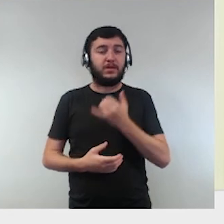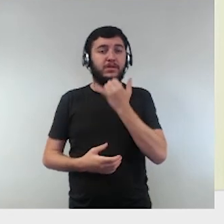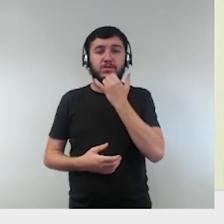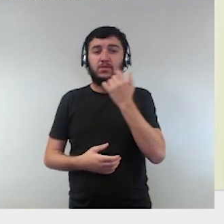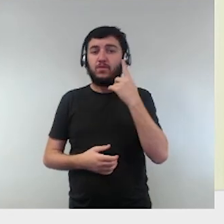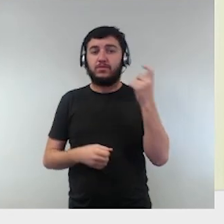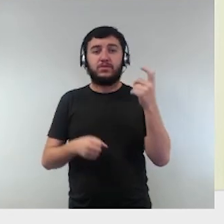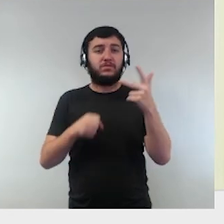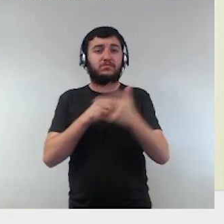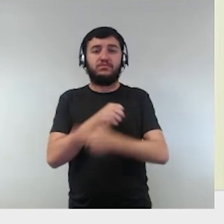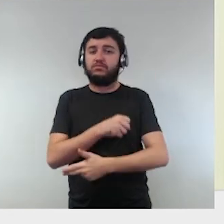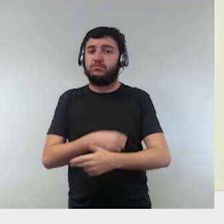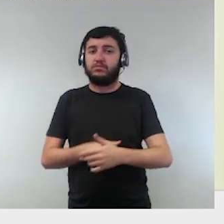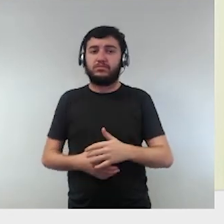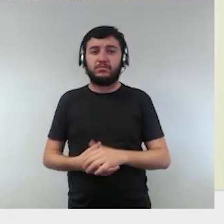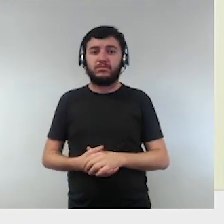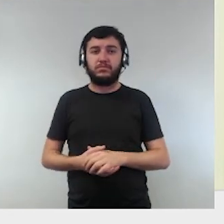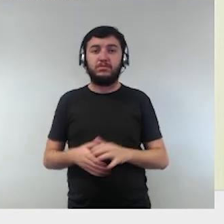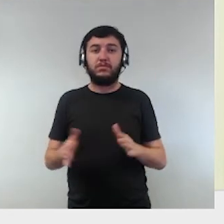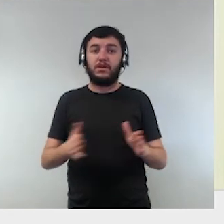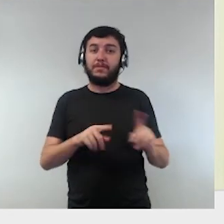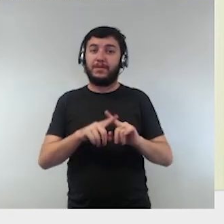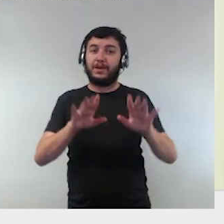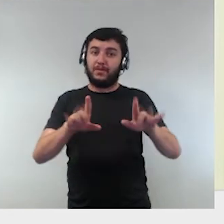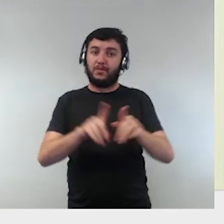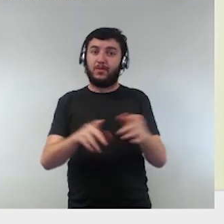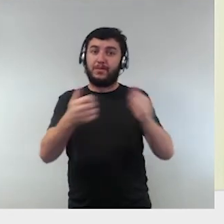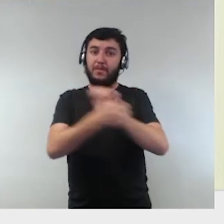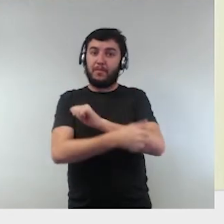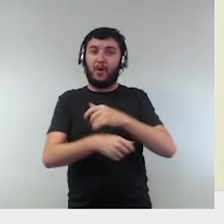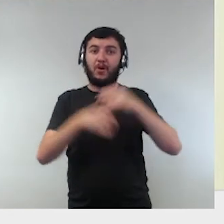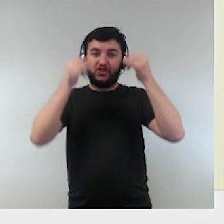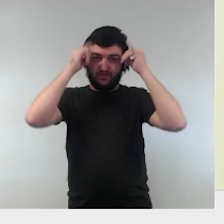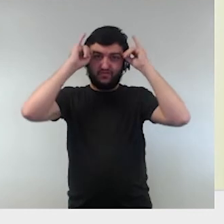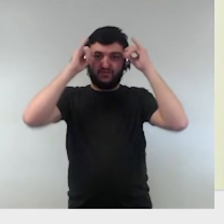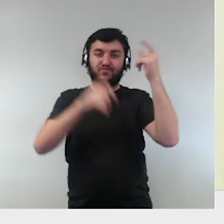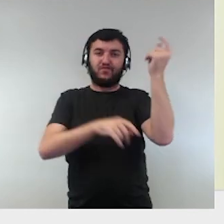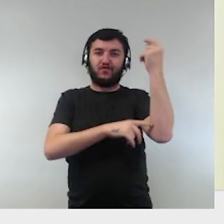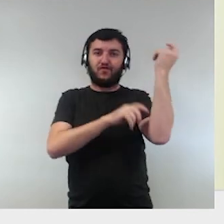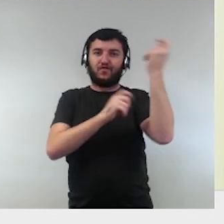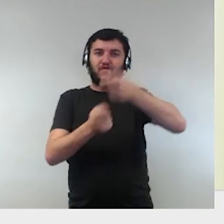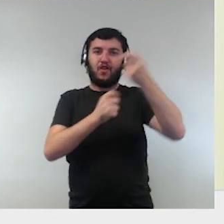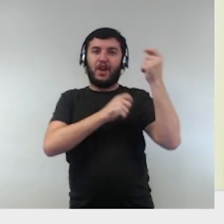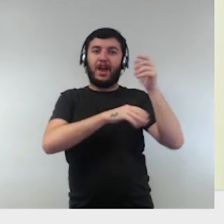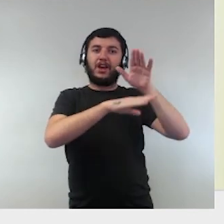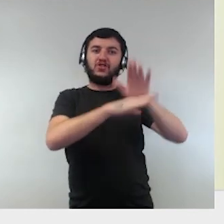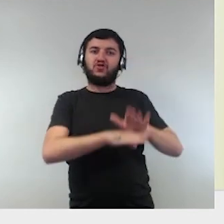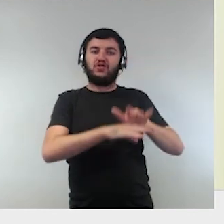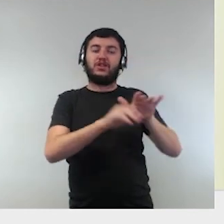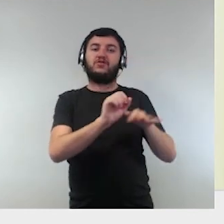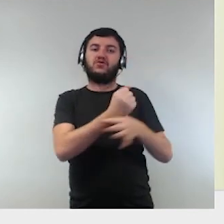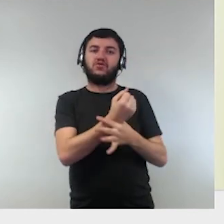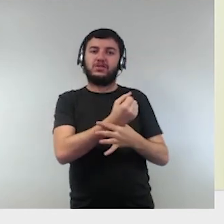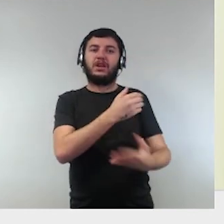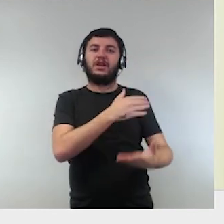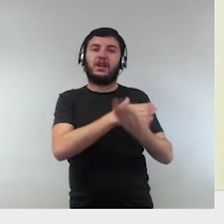a alegria, o trabalho e o sustento de mais de 2 milhões de equilíbrio, busca por informações e respeito, principalmente à